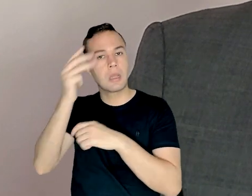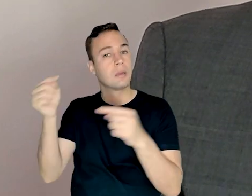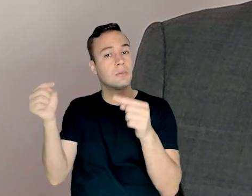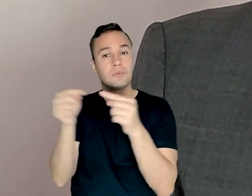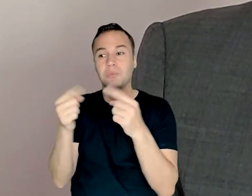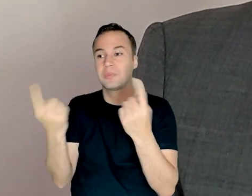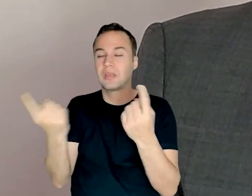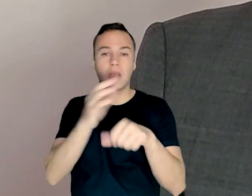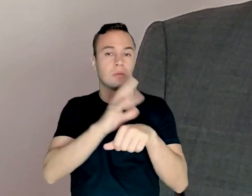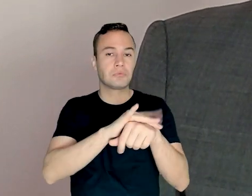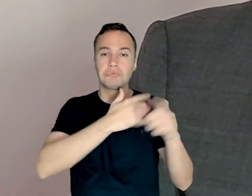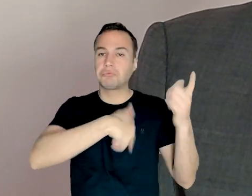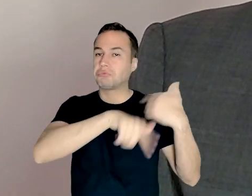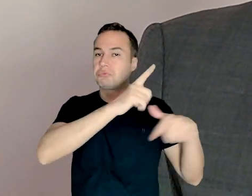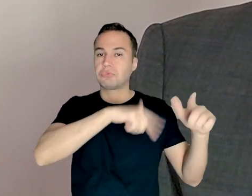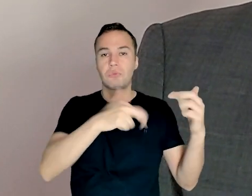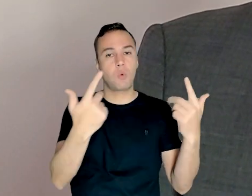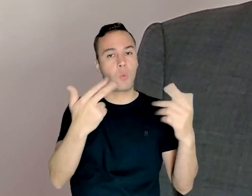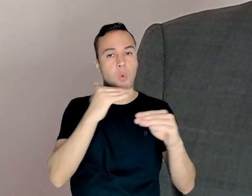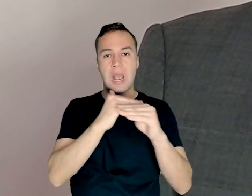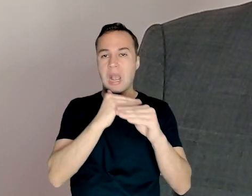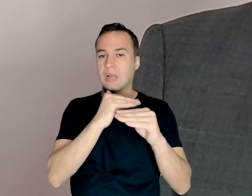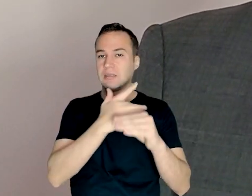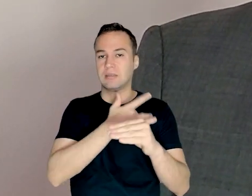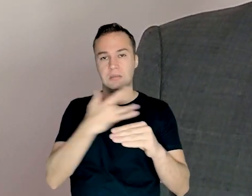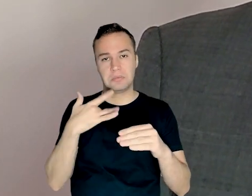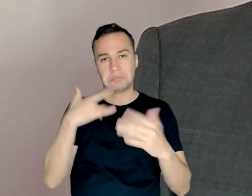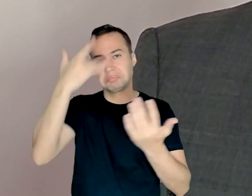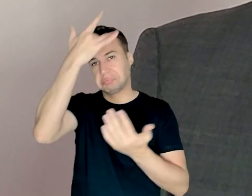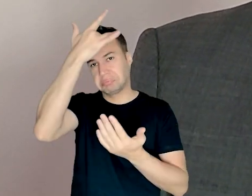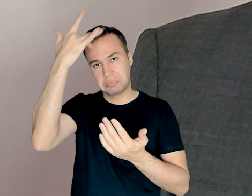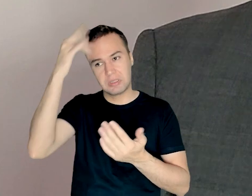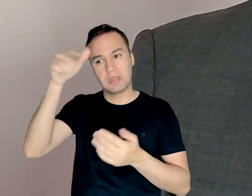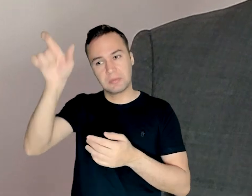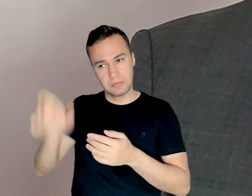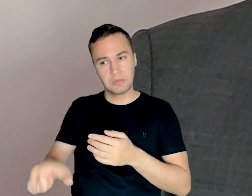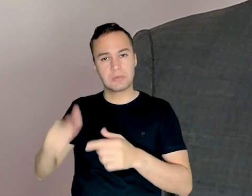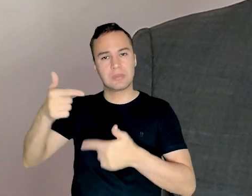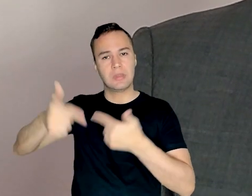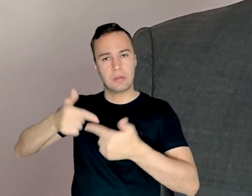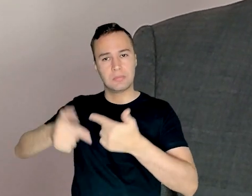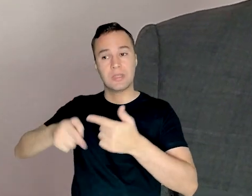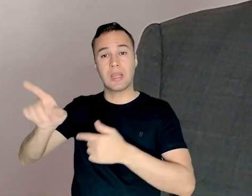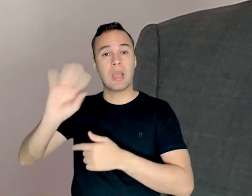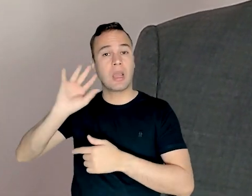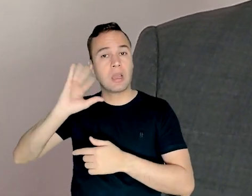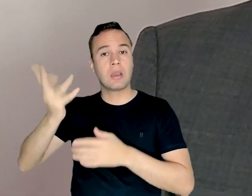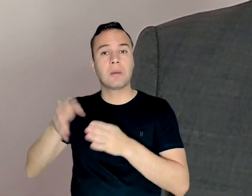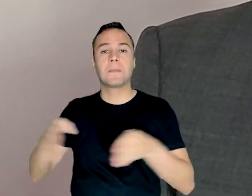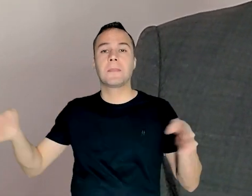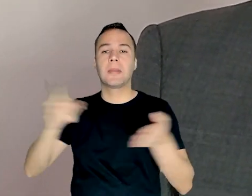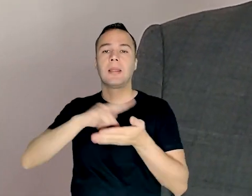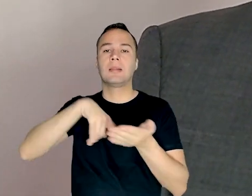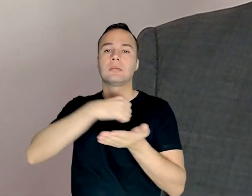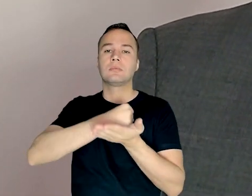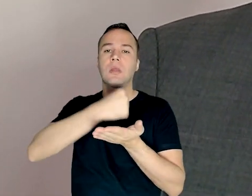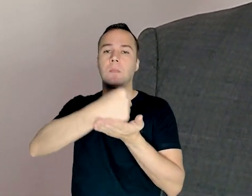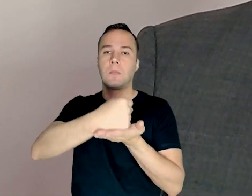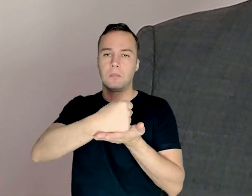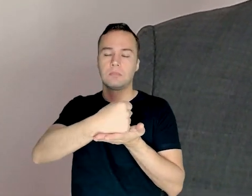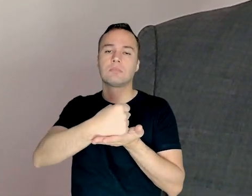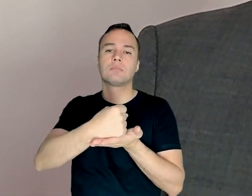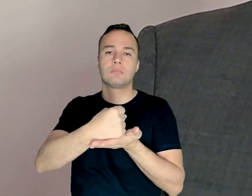devem ser tratados como quaisquer outros problemas de saúde que o trabalhador vier a ter no curso do seu contrato de